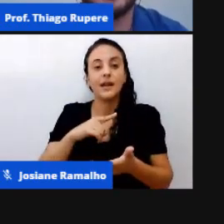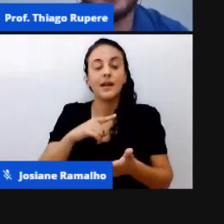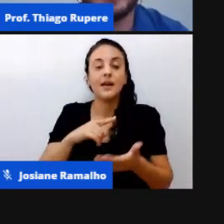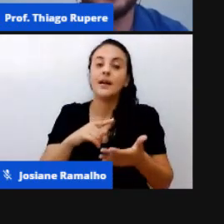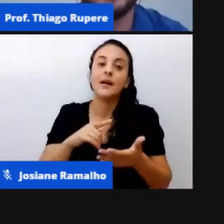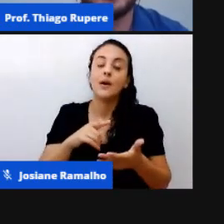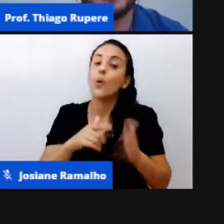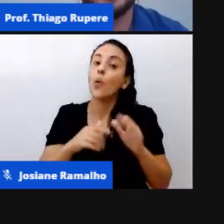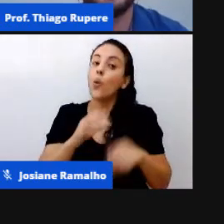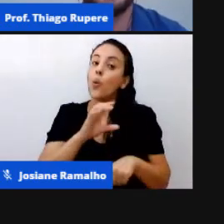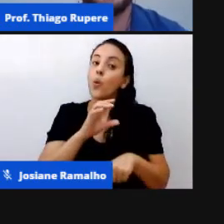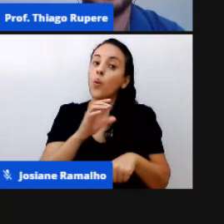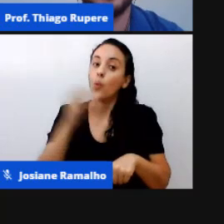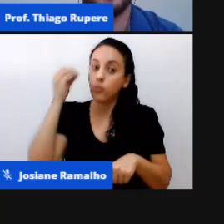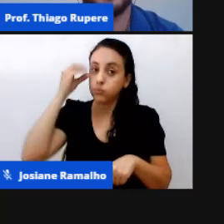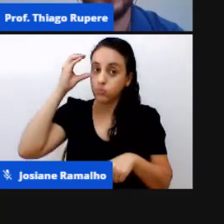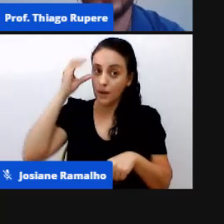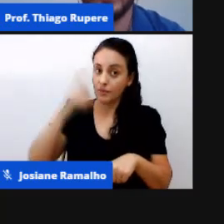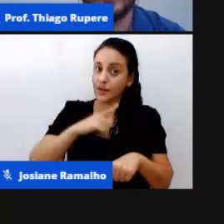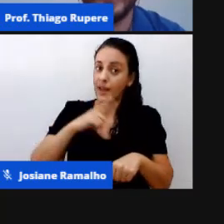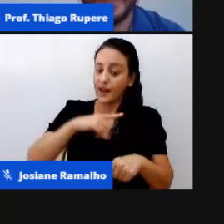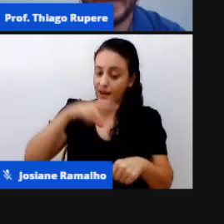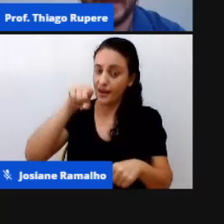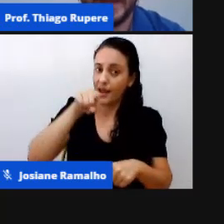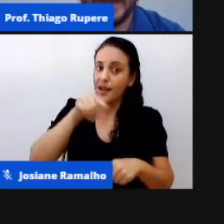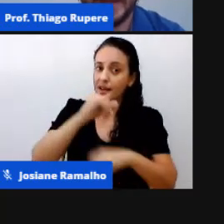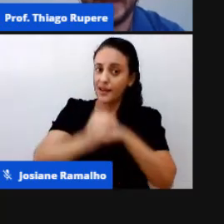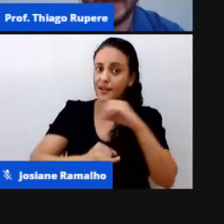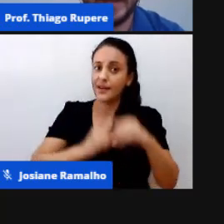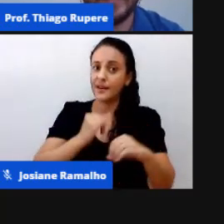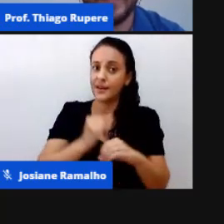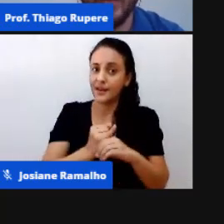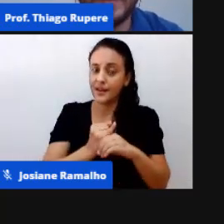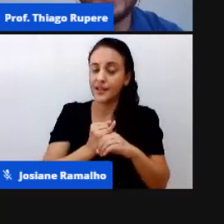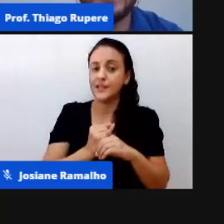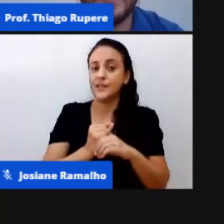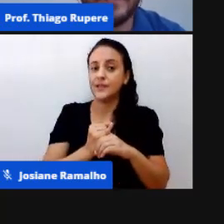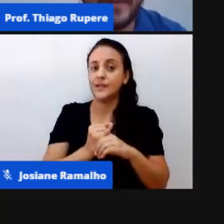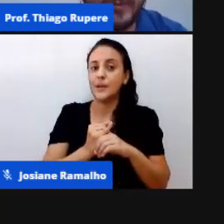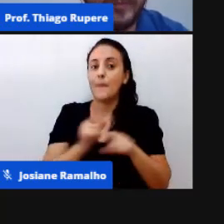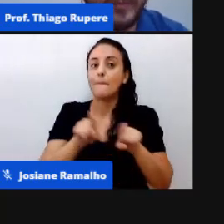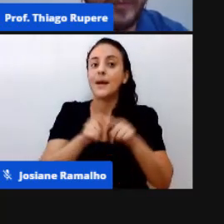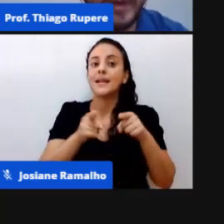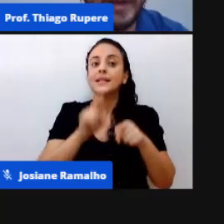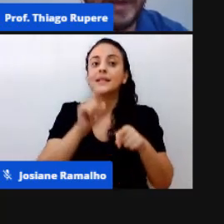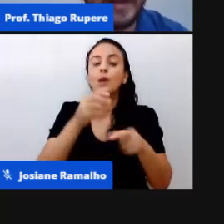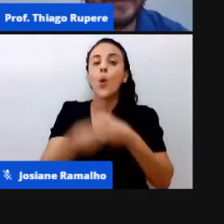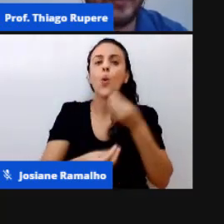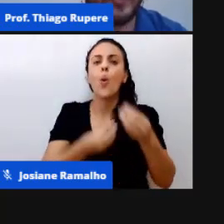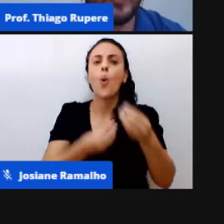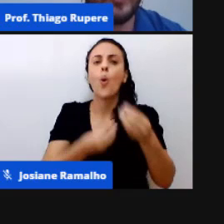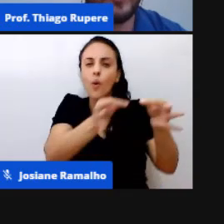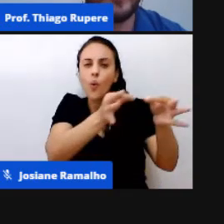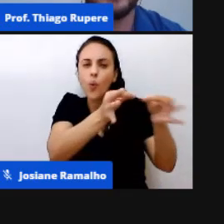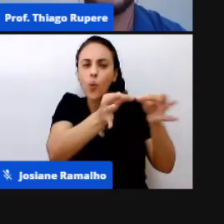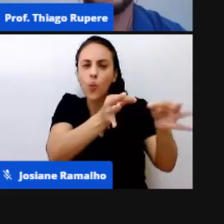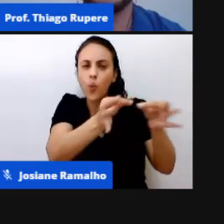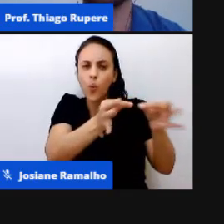está lá na internet. Mas esse filtro, essa organização